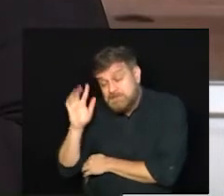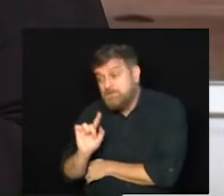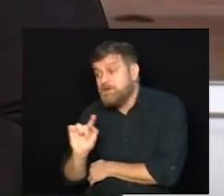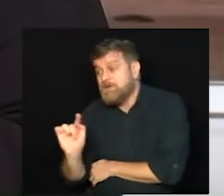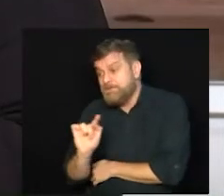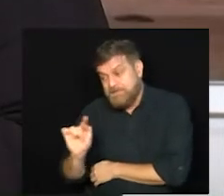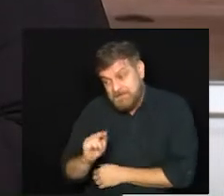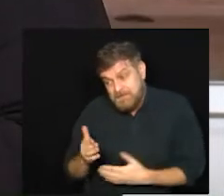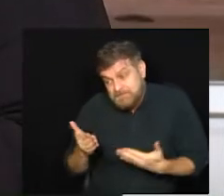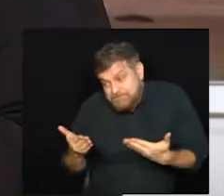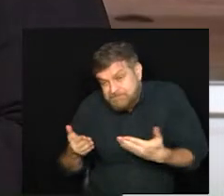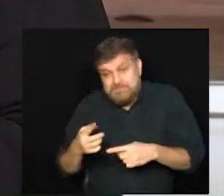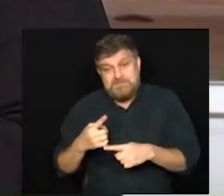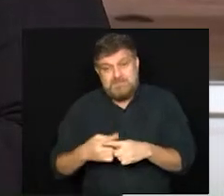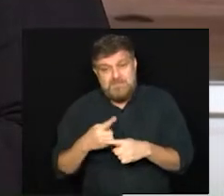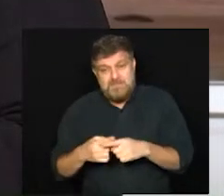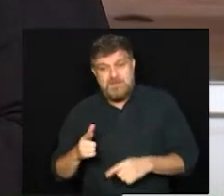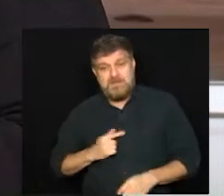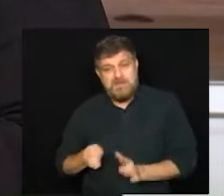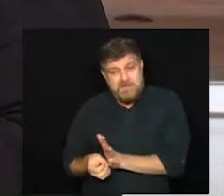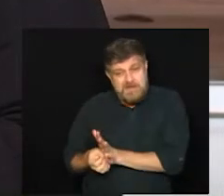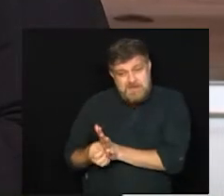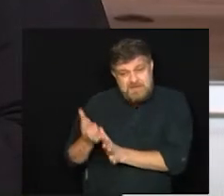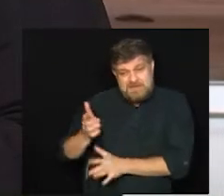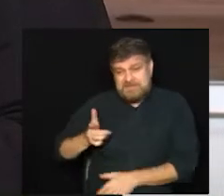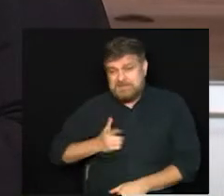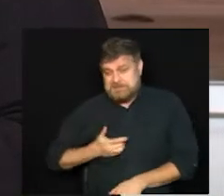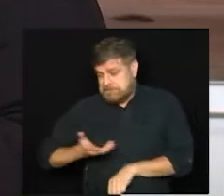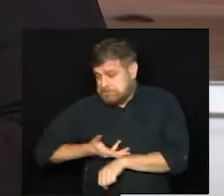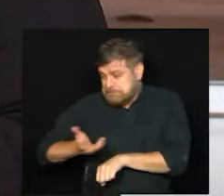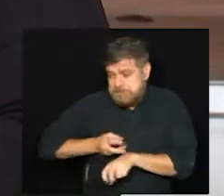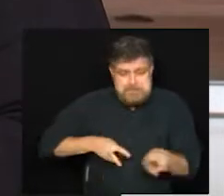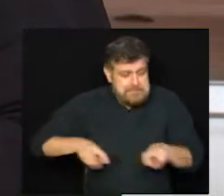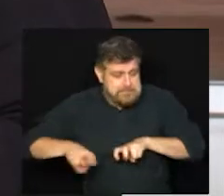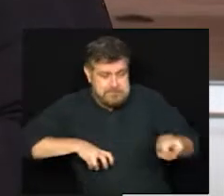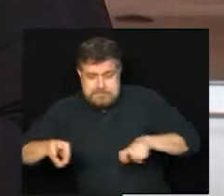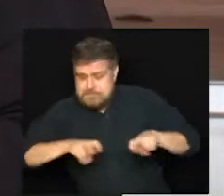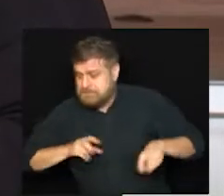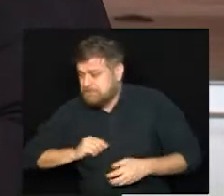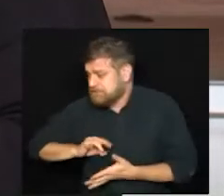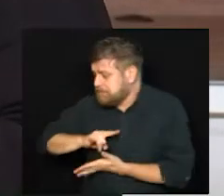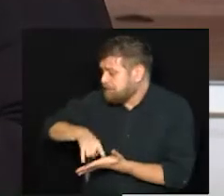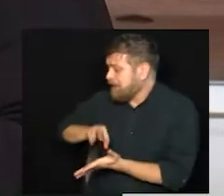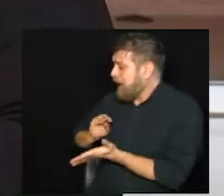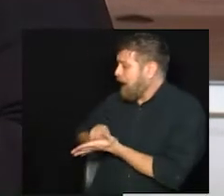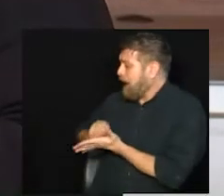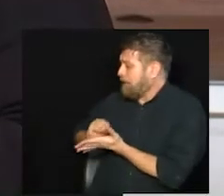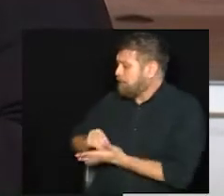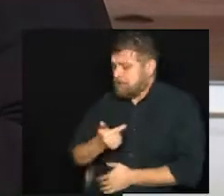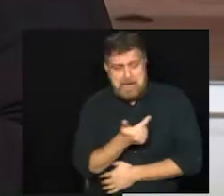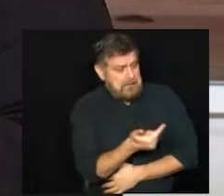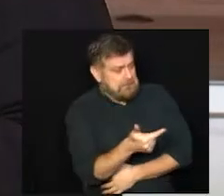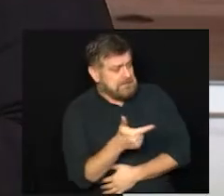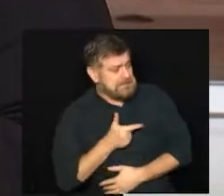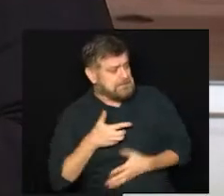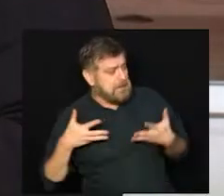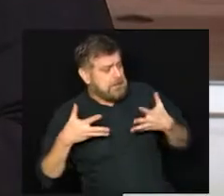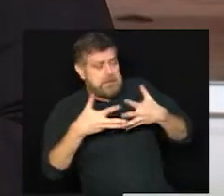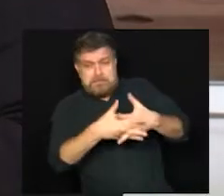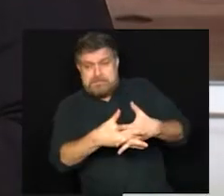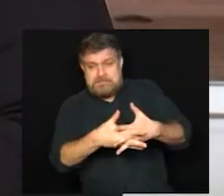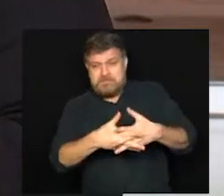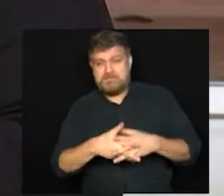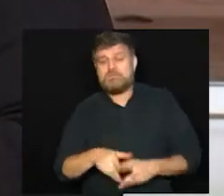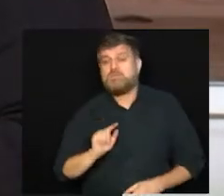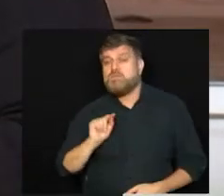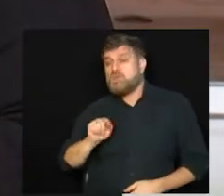né, Marcela? Porque, às vezes, não é aquela correria, falta esse documento, não falta, aí pode complicar.